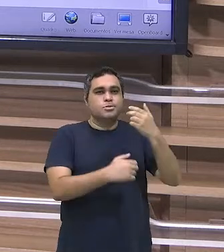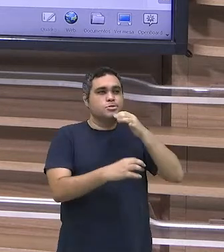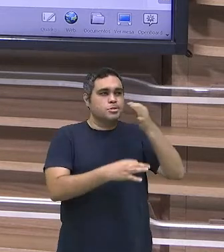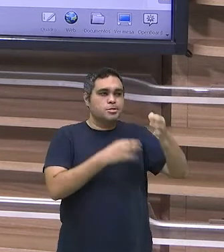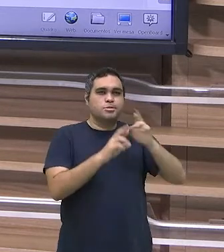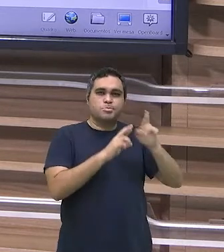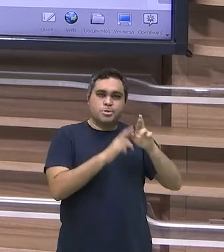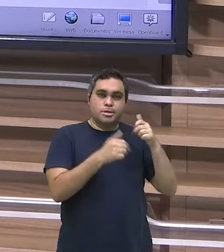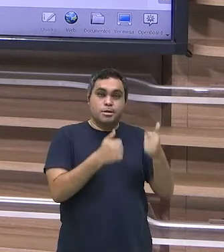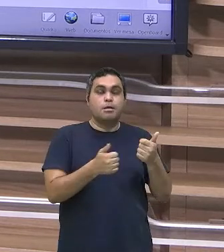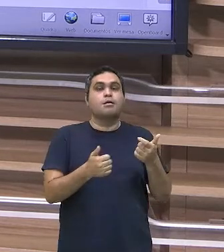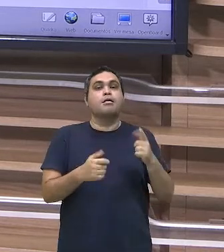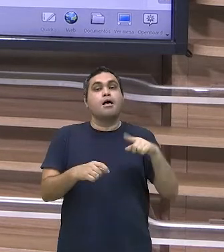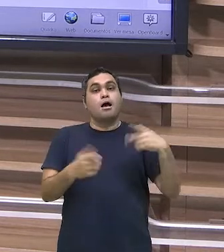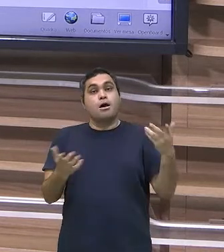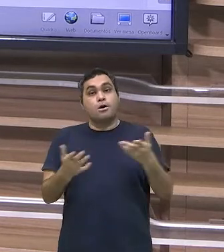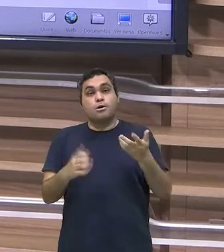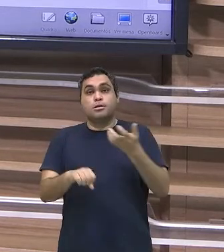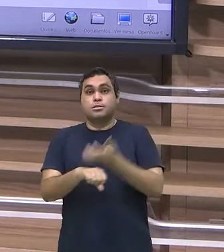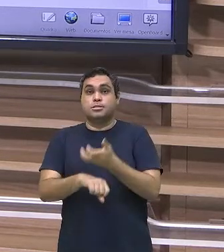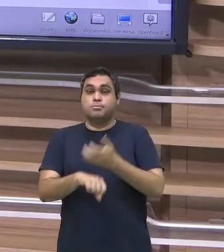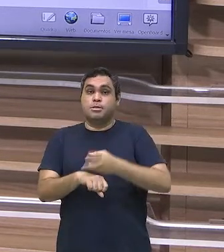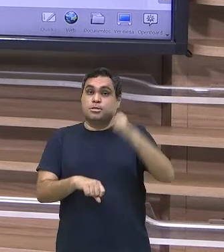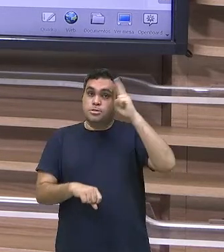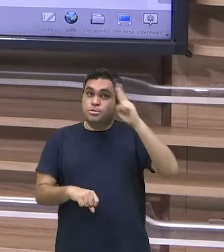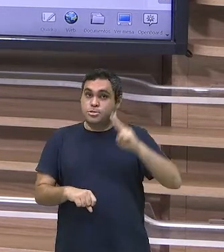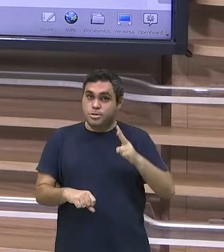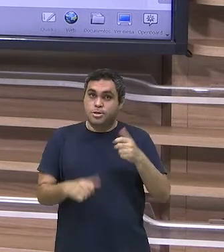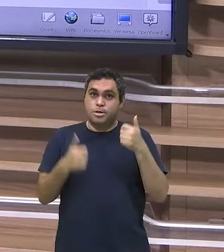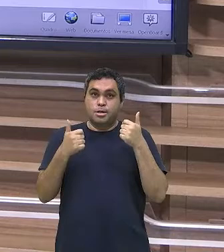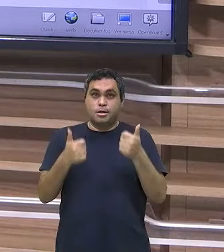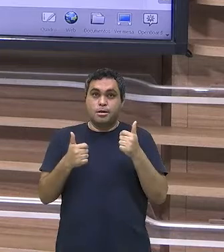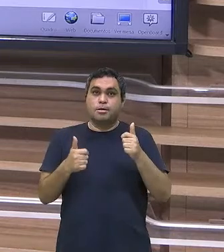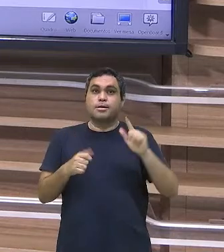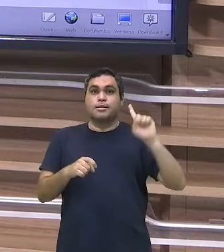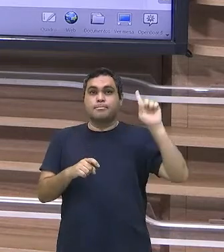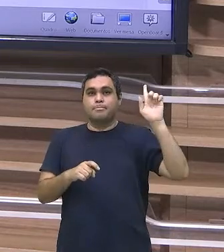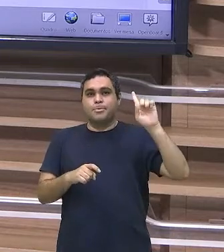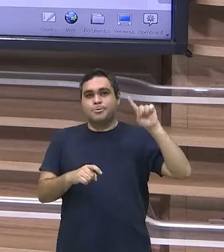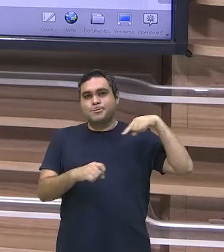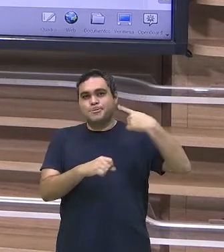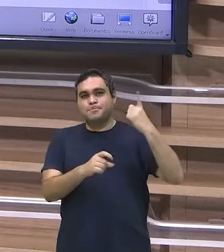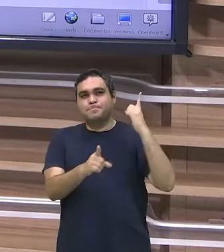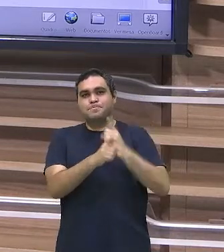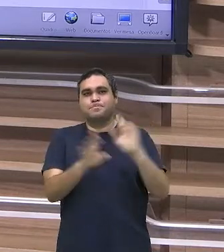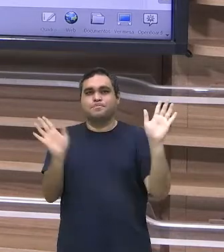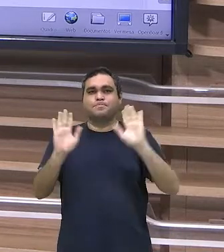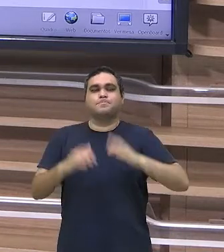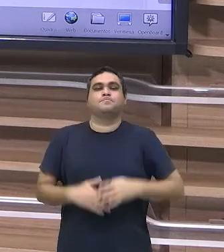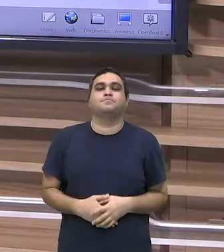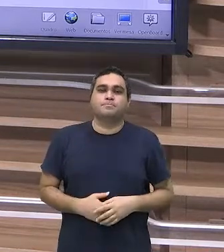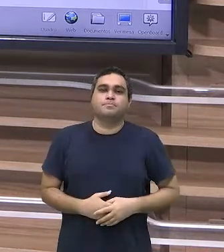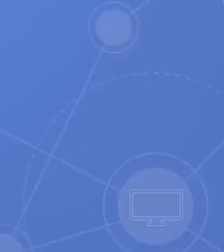chat e agora vocês irão ficar com o Exercitando de História e até uma próxima.